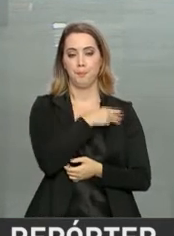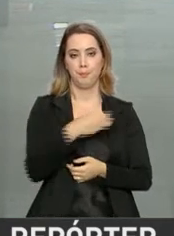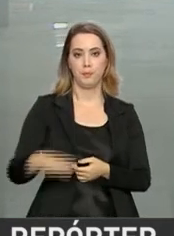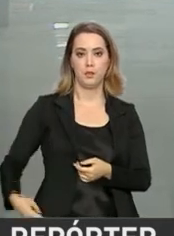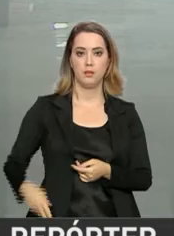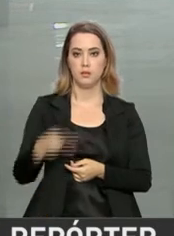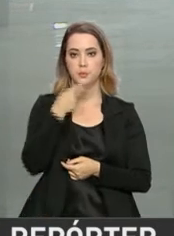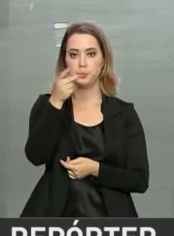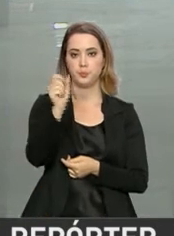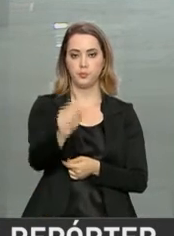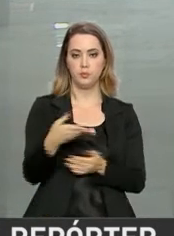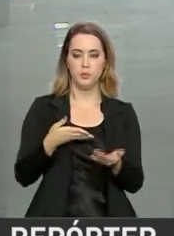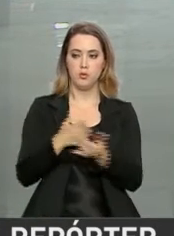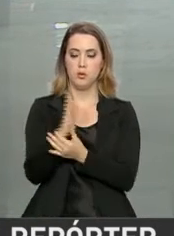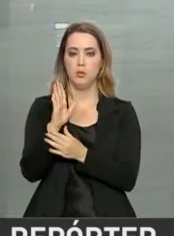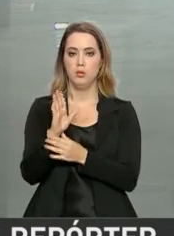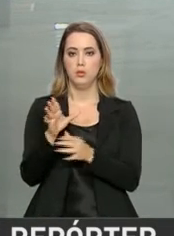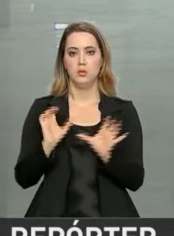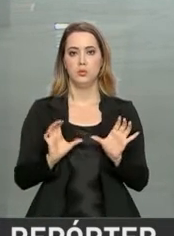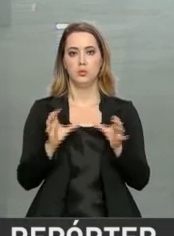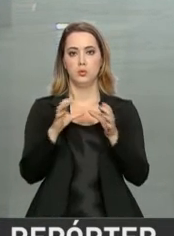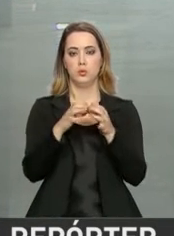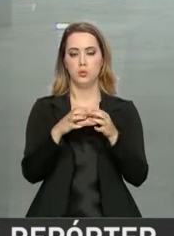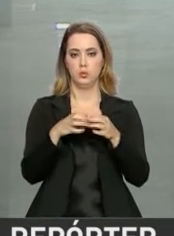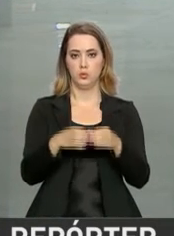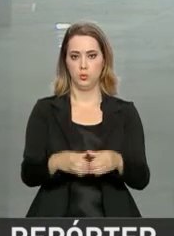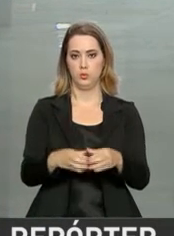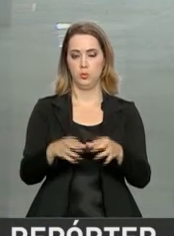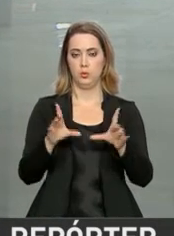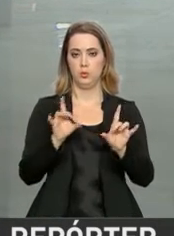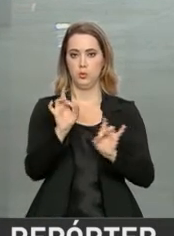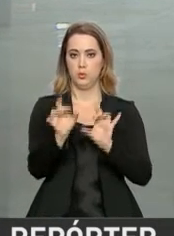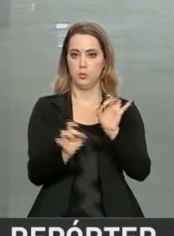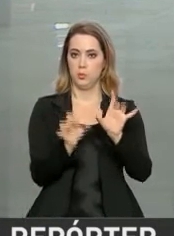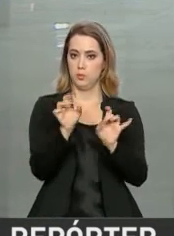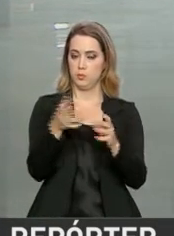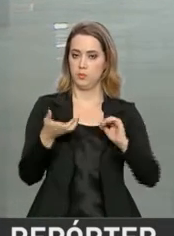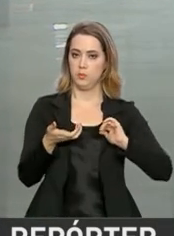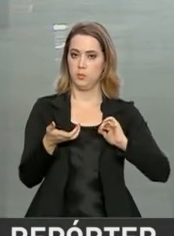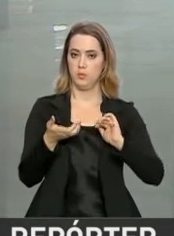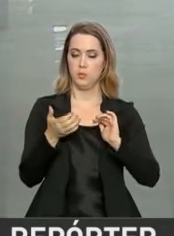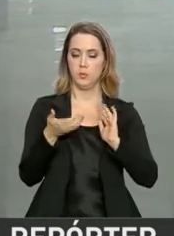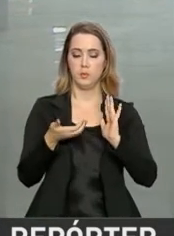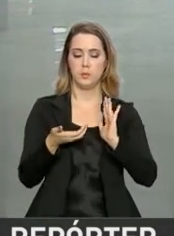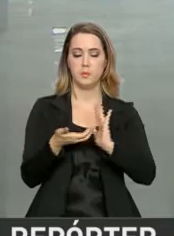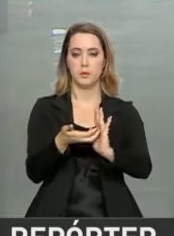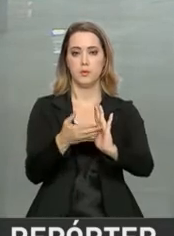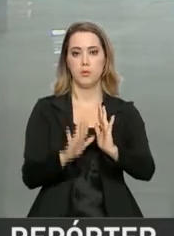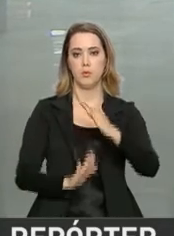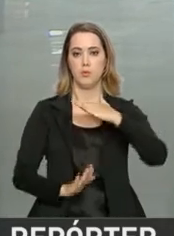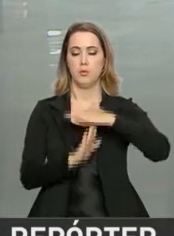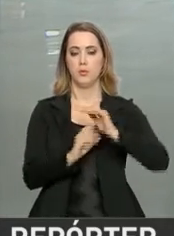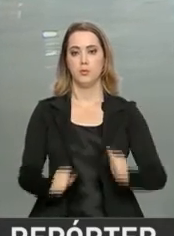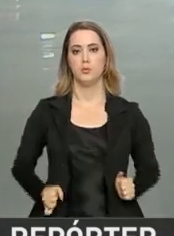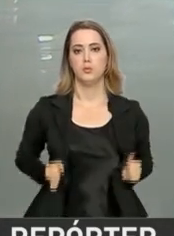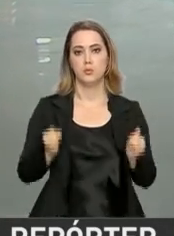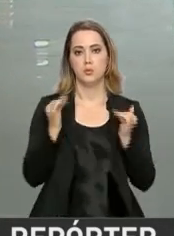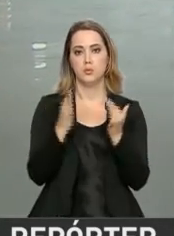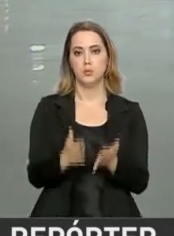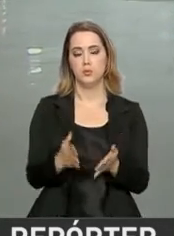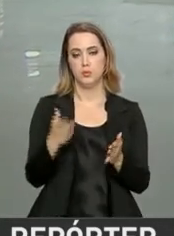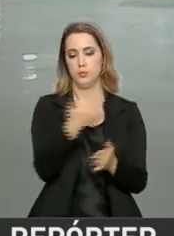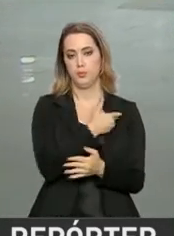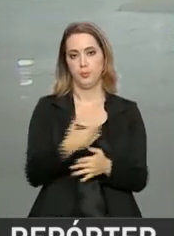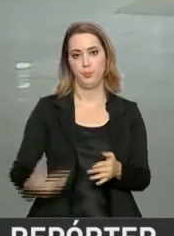também comentou a aprovação pela Comissão Especial da Câmara dos Deputados da proposta que estabelece um teto para aumento dos gastos